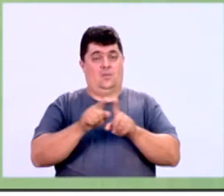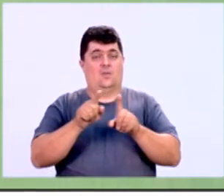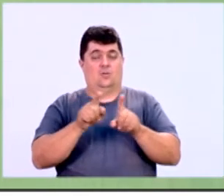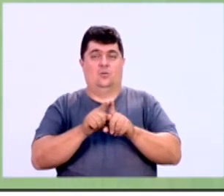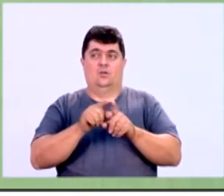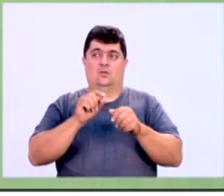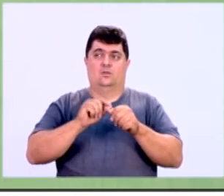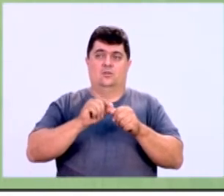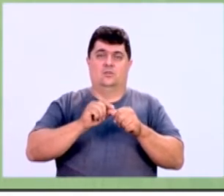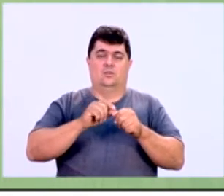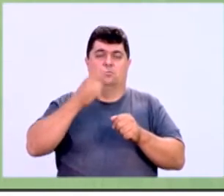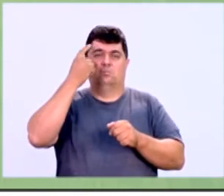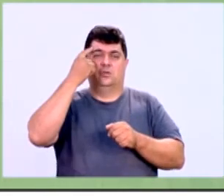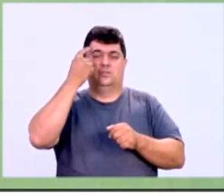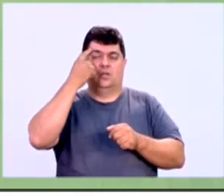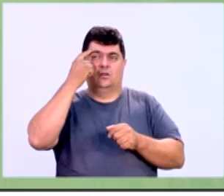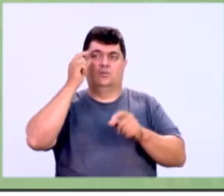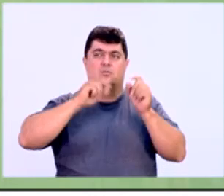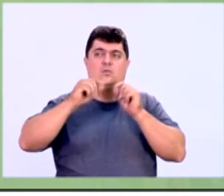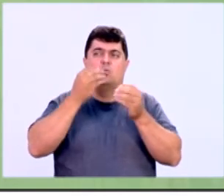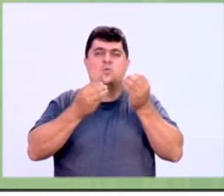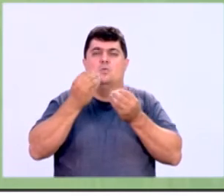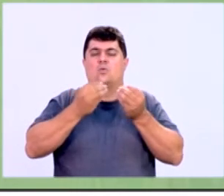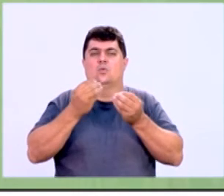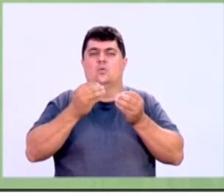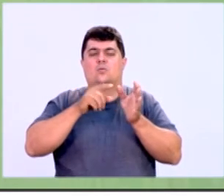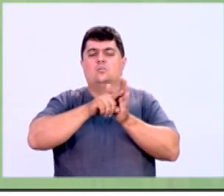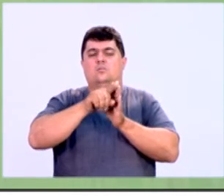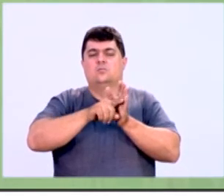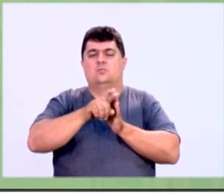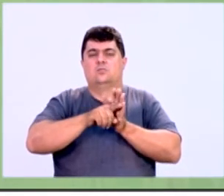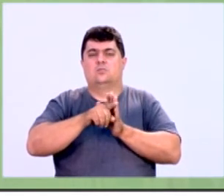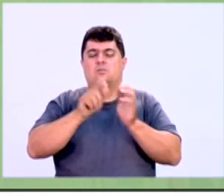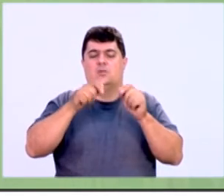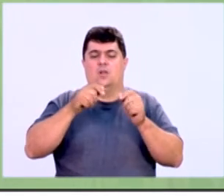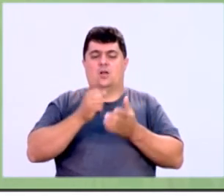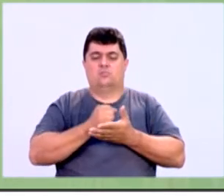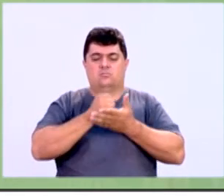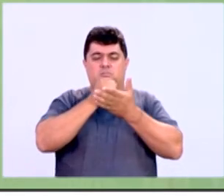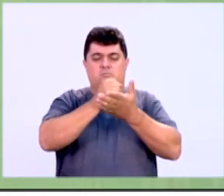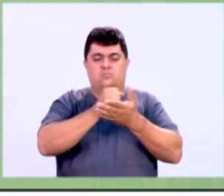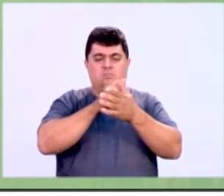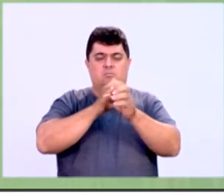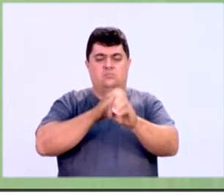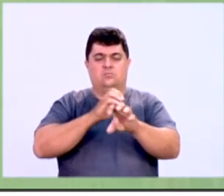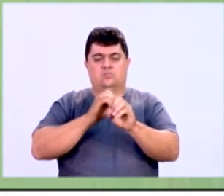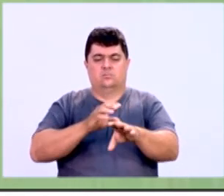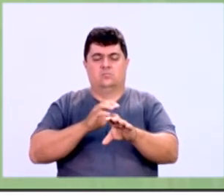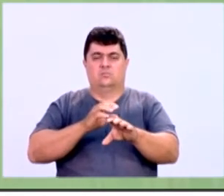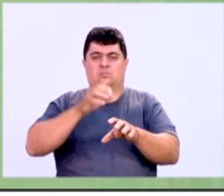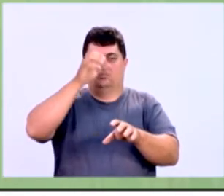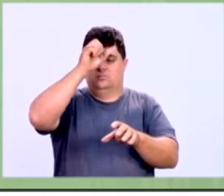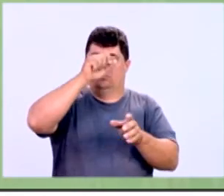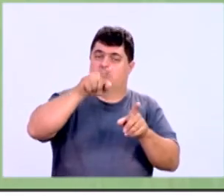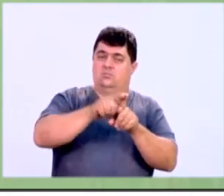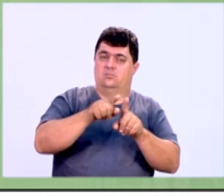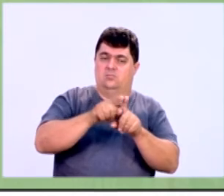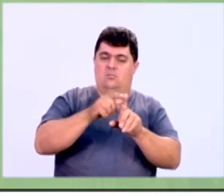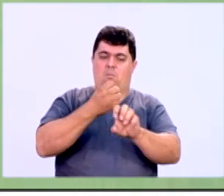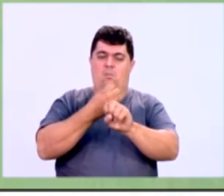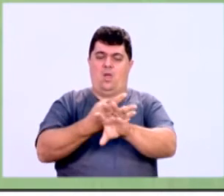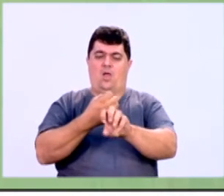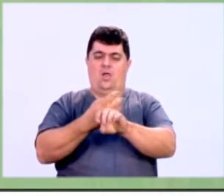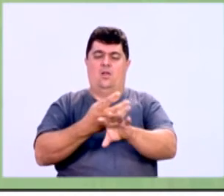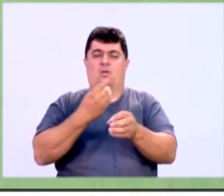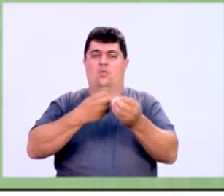vocês façam a reflexão de que forma que a pesquisa contribui no processo de ensino-aprendizagem como uma